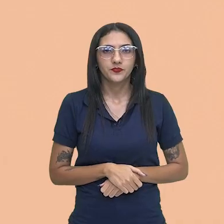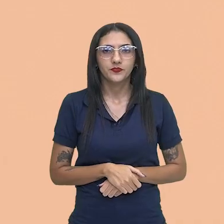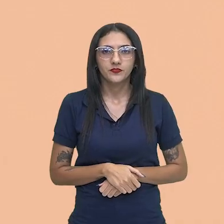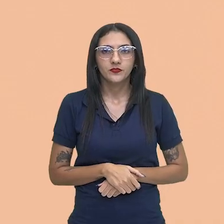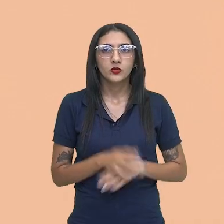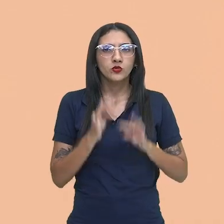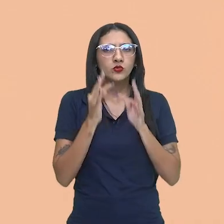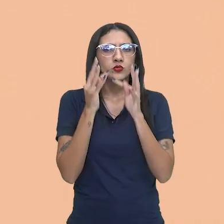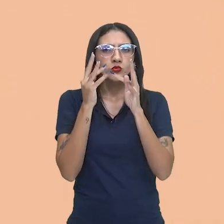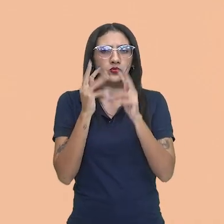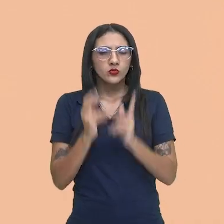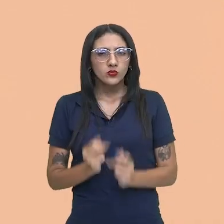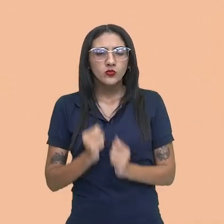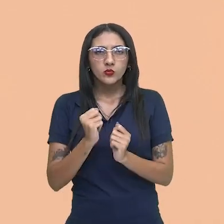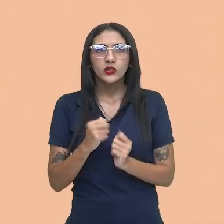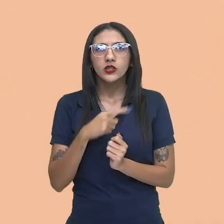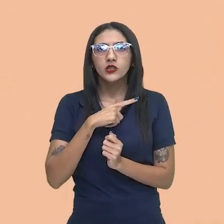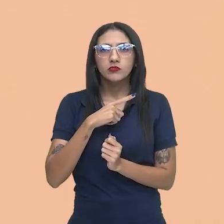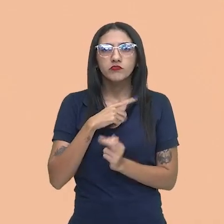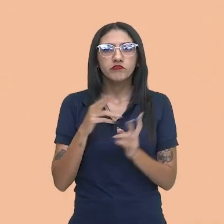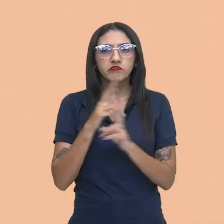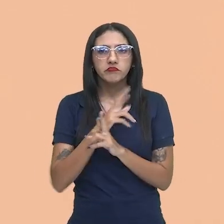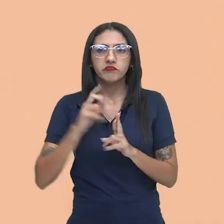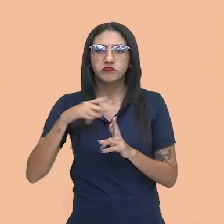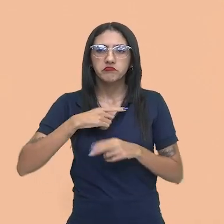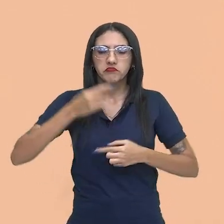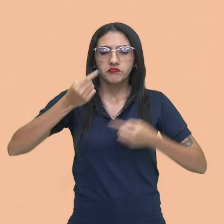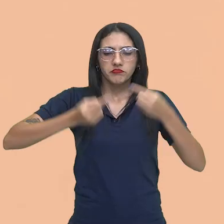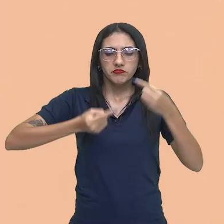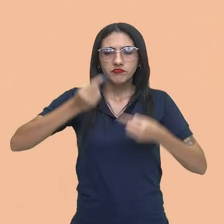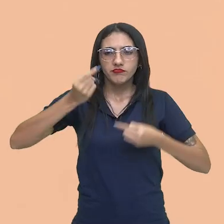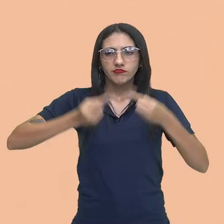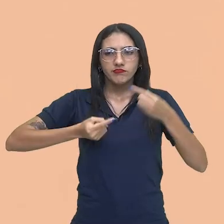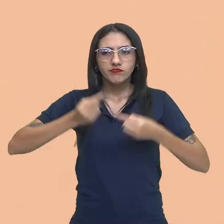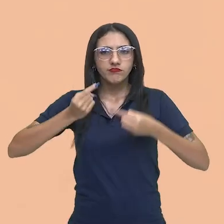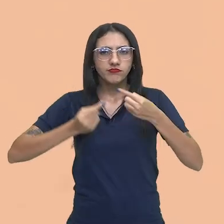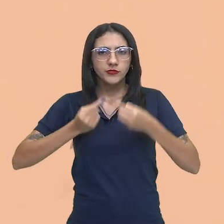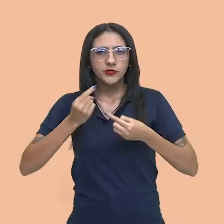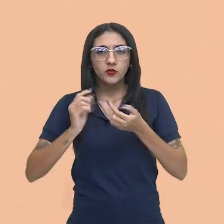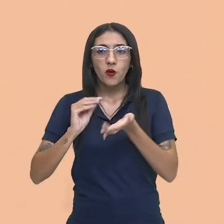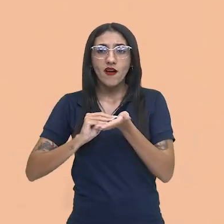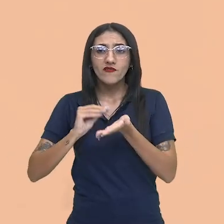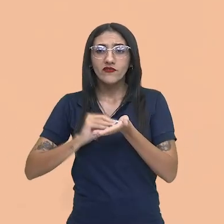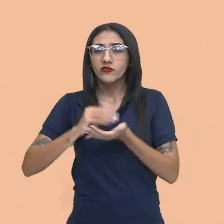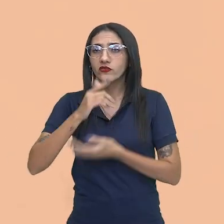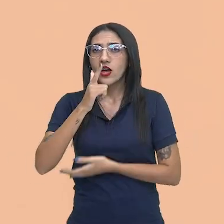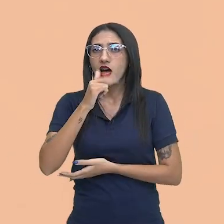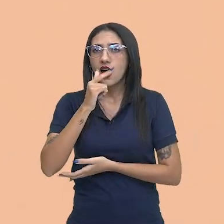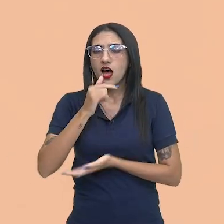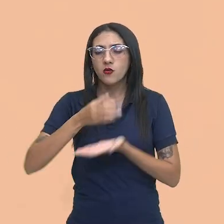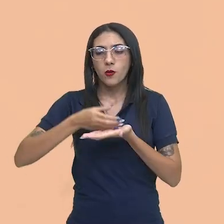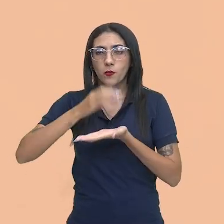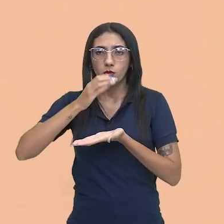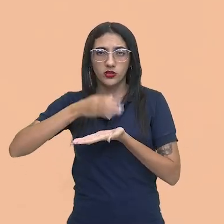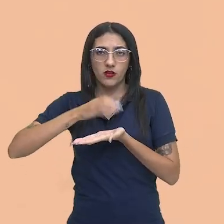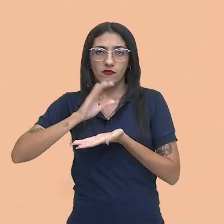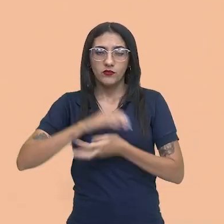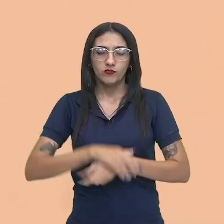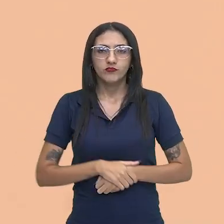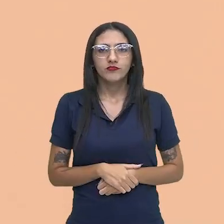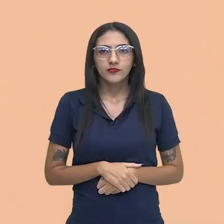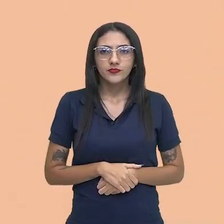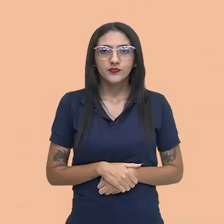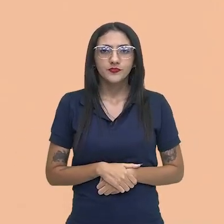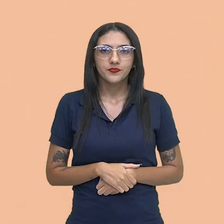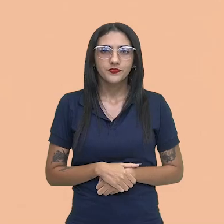isso ocasionando, né, esses conflitos relacionados à escassez de água potável.